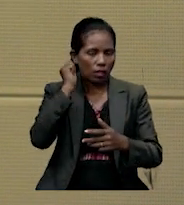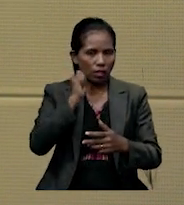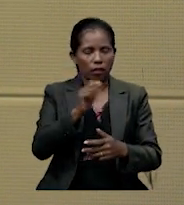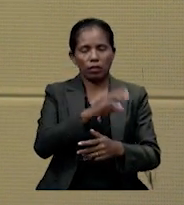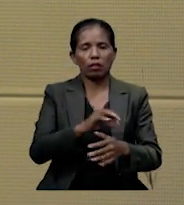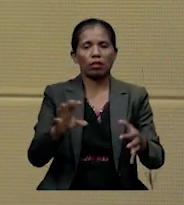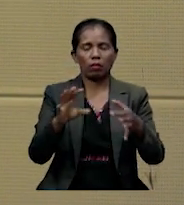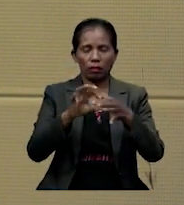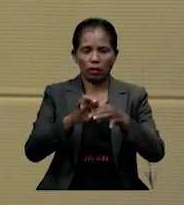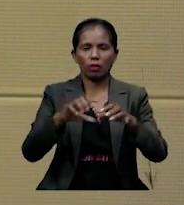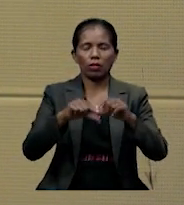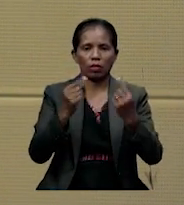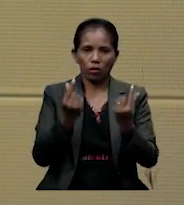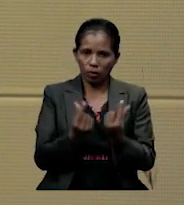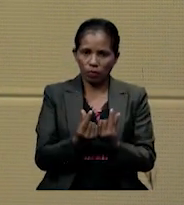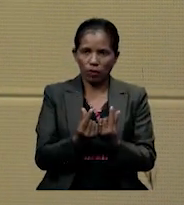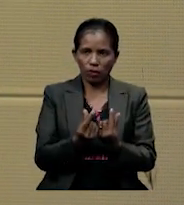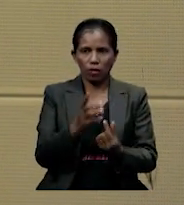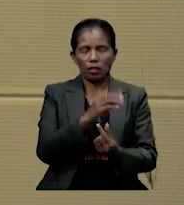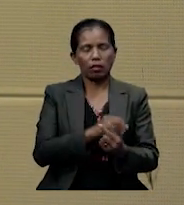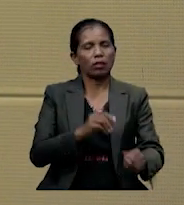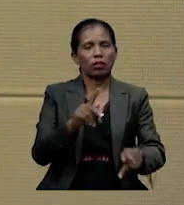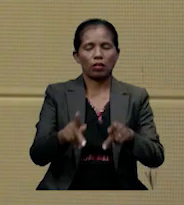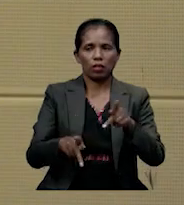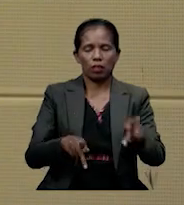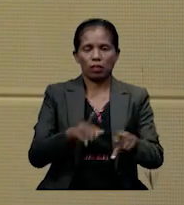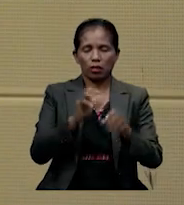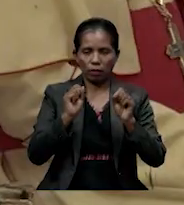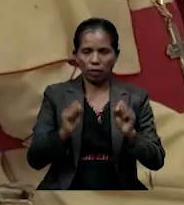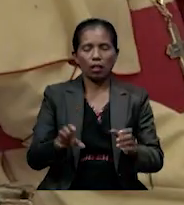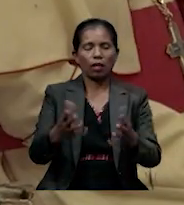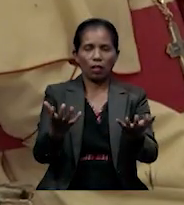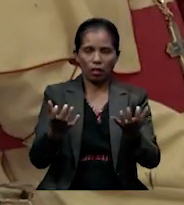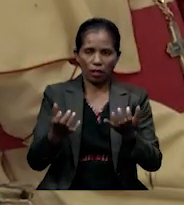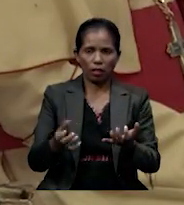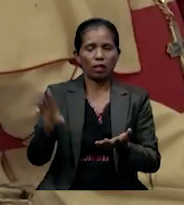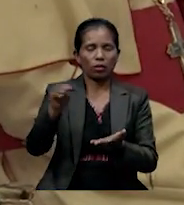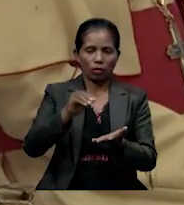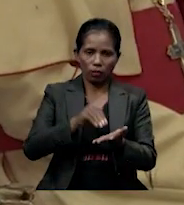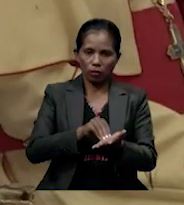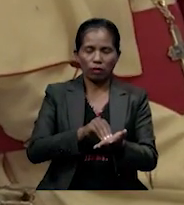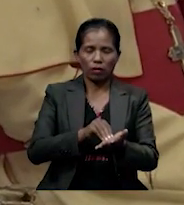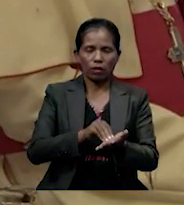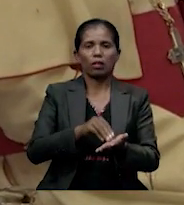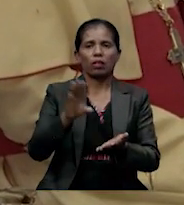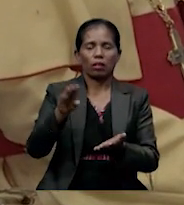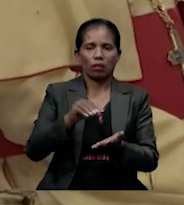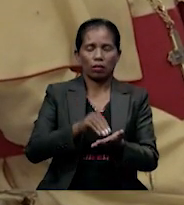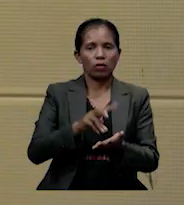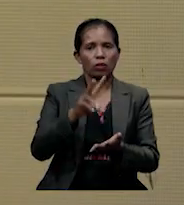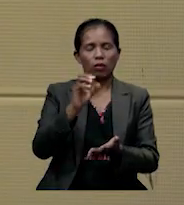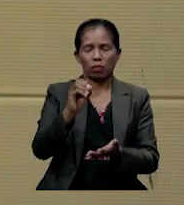membro desse grupo de 5 personalidades escolhidas para fazer parte do júri